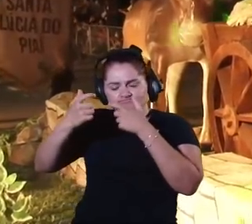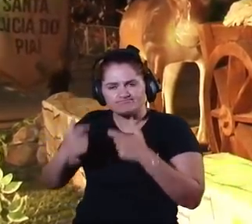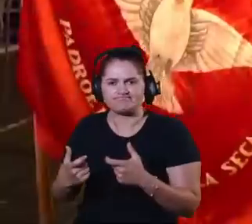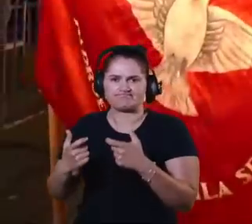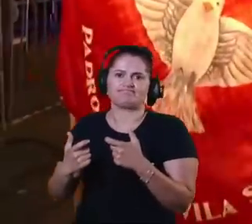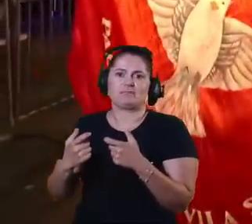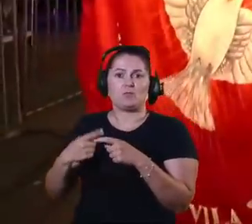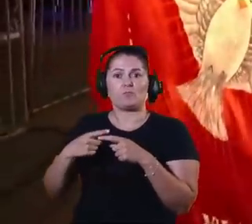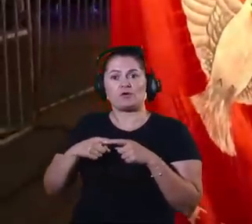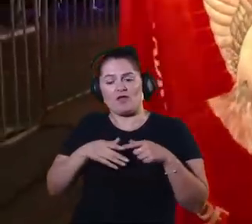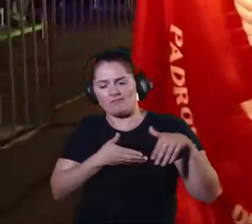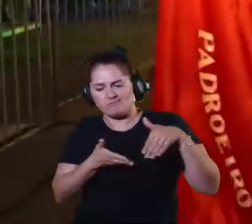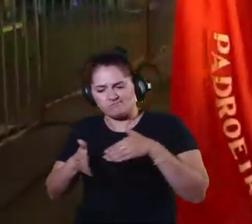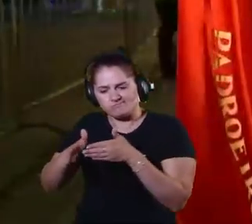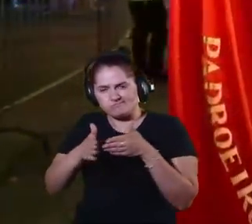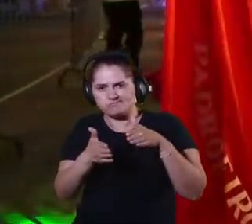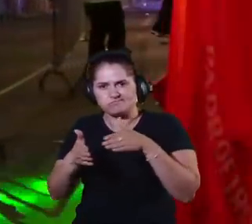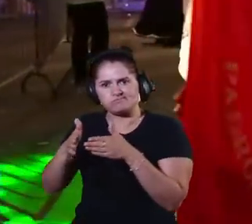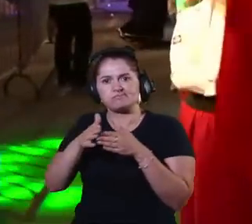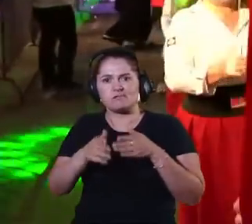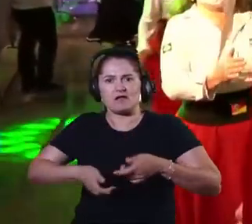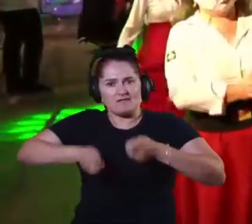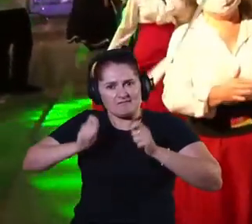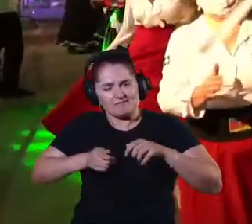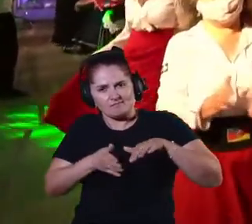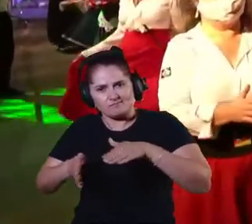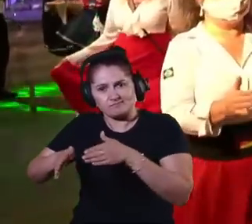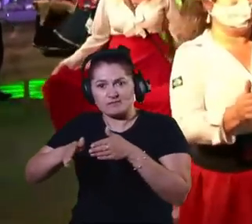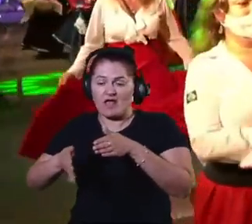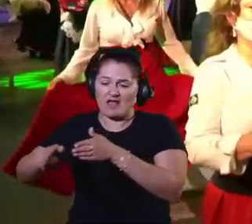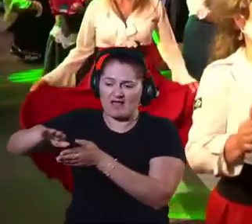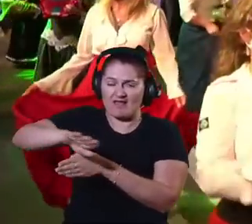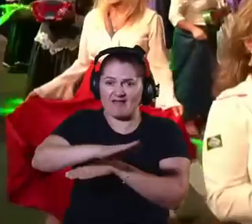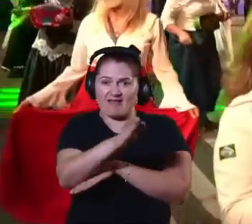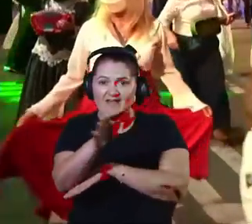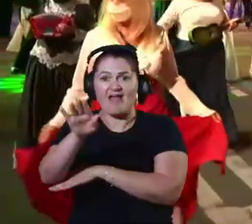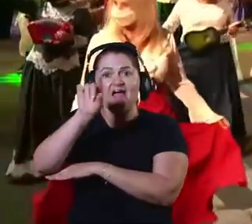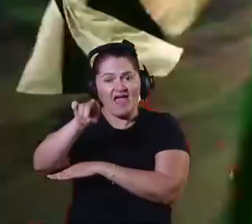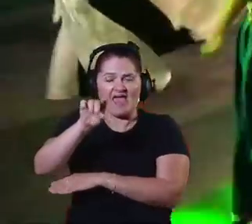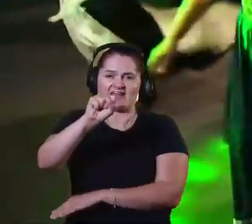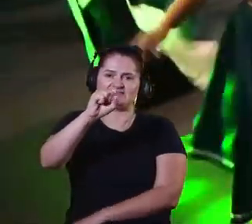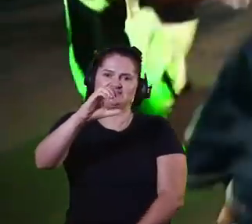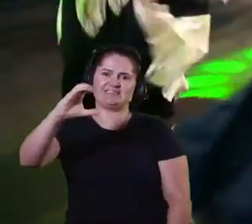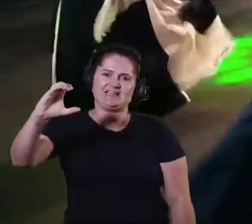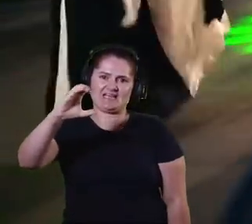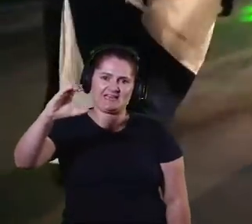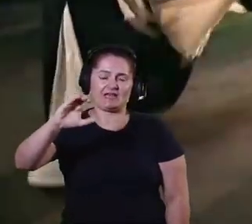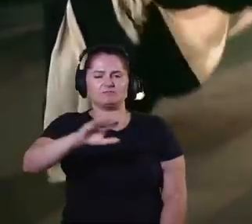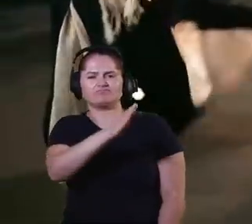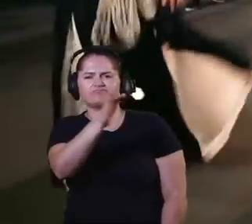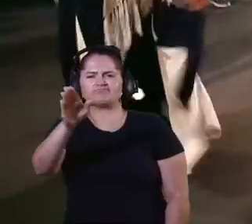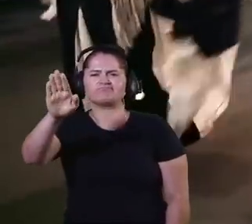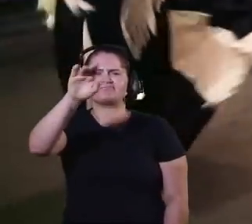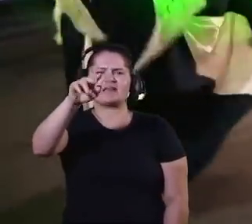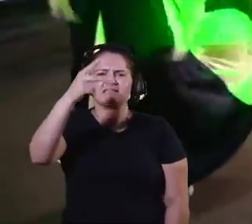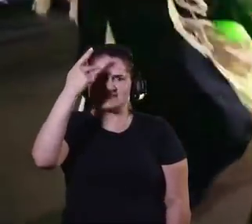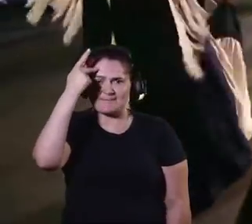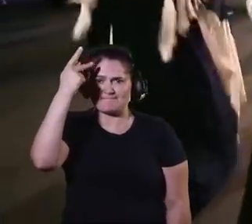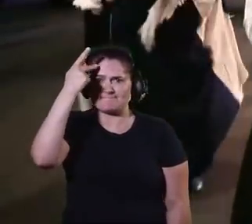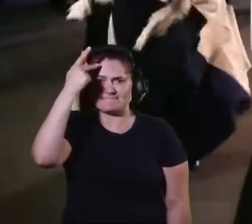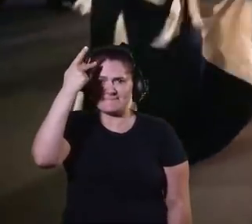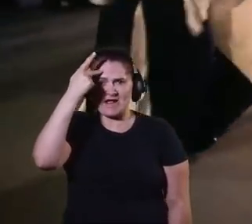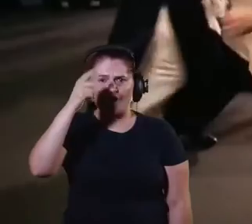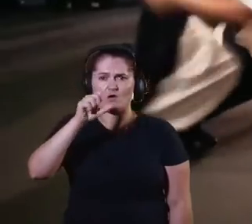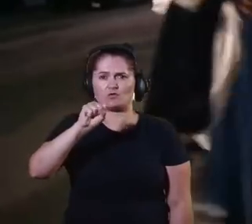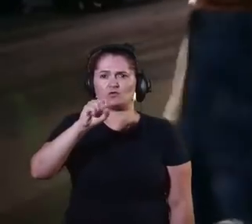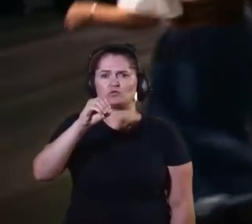chegar, atravessar o Rio Grande do Sul, lá por Lages e chegar a Sorocaba. Por isso Sorocaba tem uma identificação muito forte com a nossa região aqui,